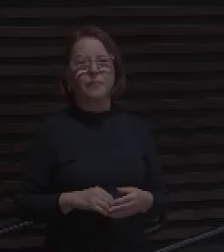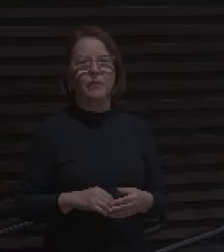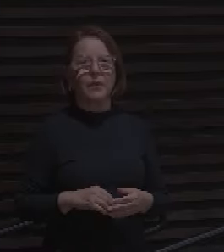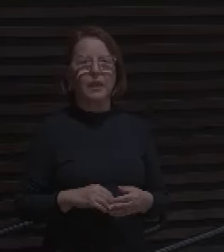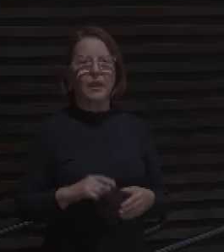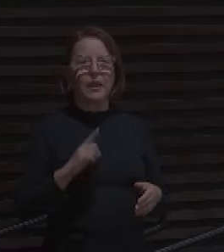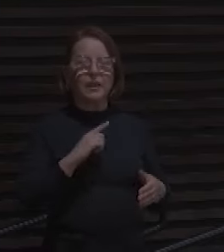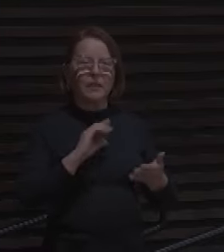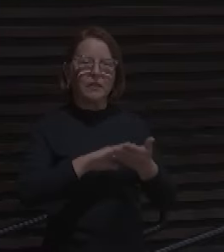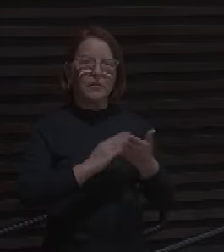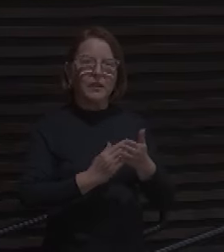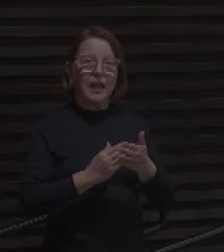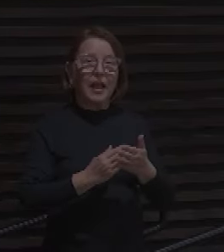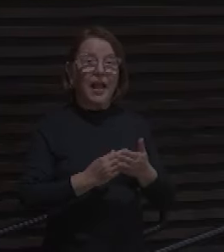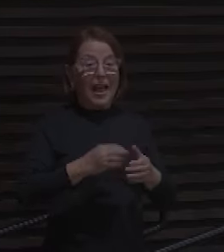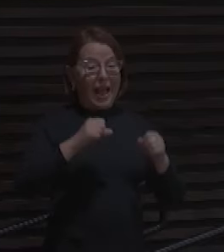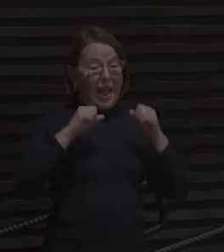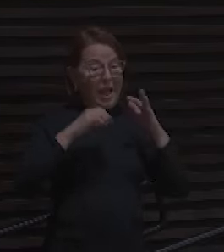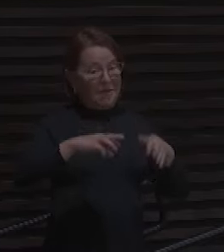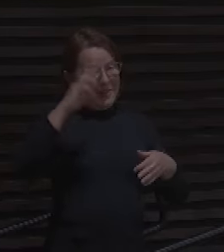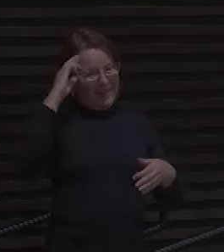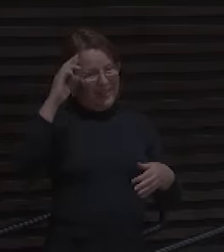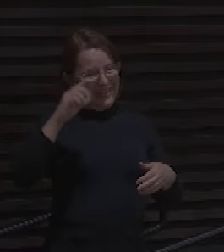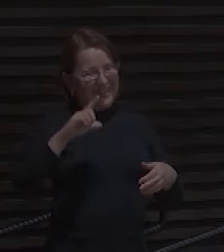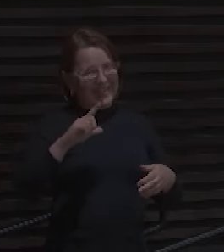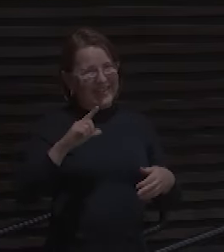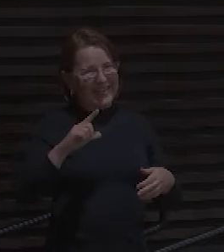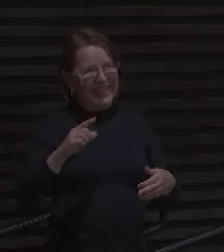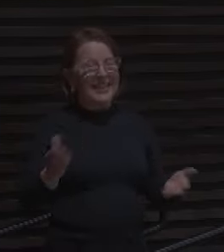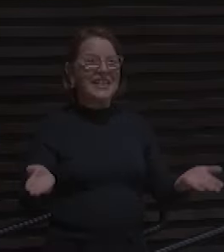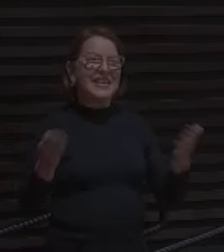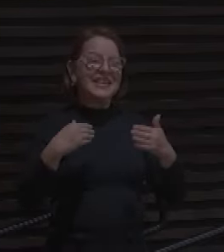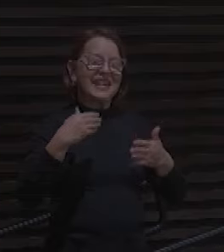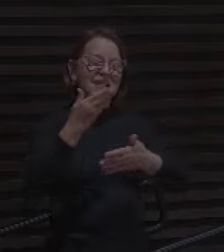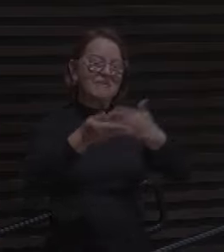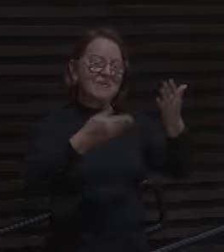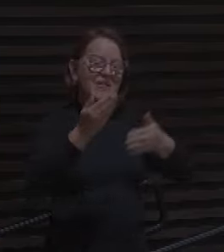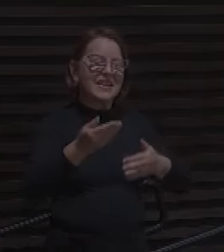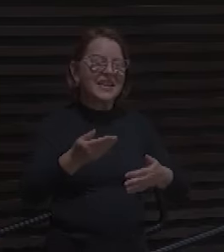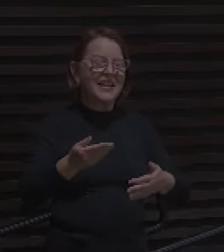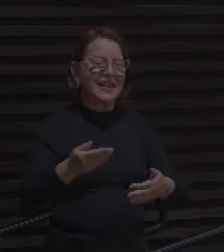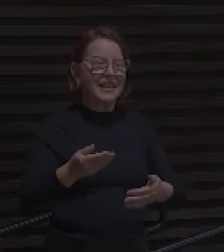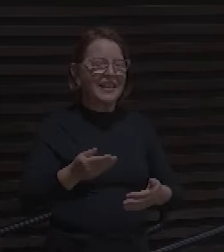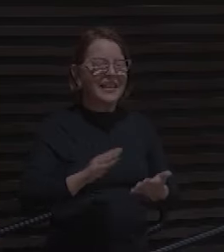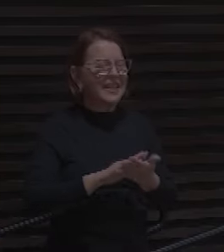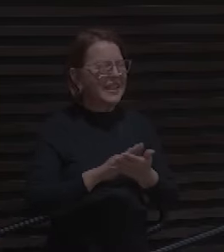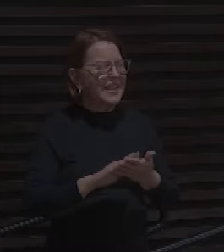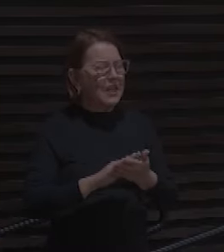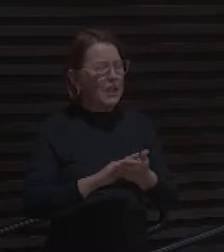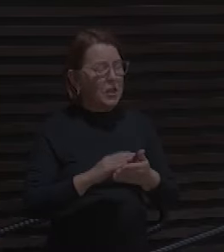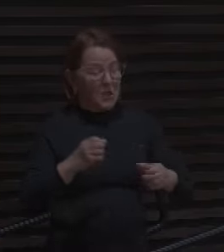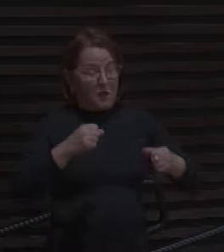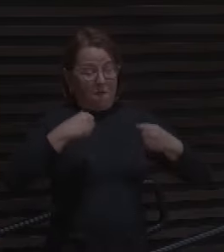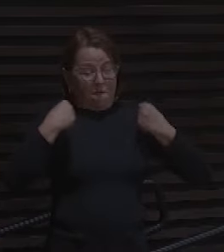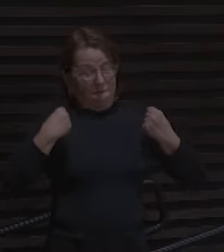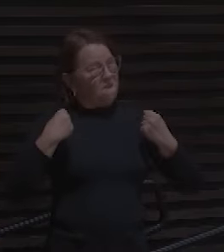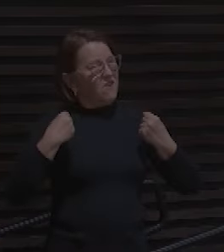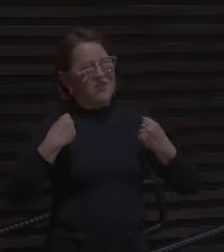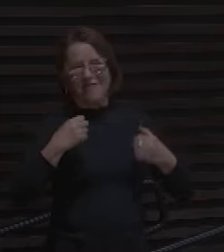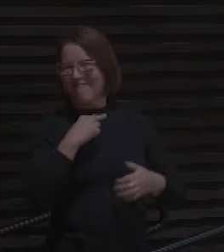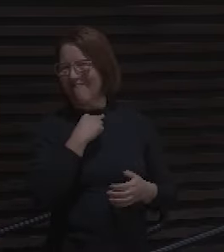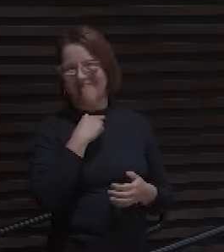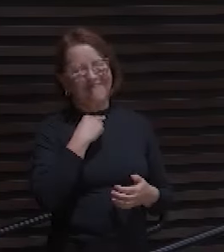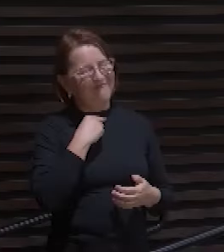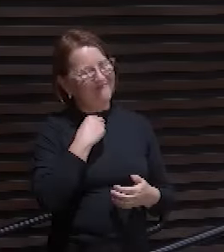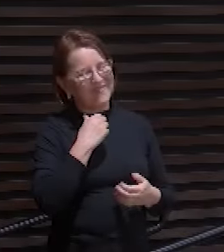traz prosperidade e nenhum esforço pode substituí-la. Oh meu Deus, eu quero andar na tua presença, Senhor, eu